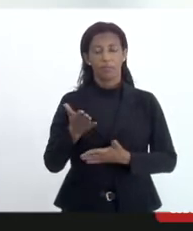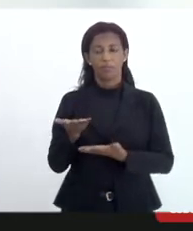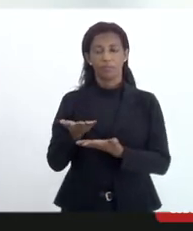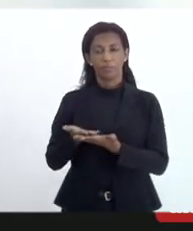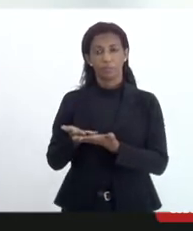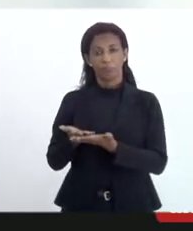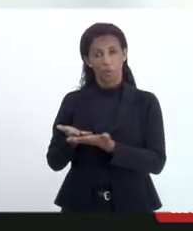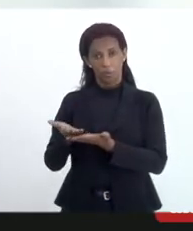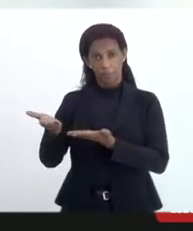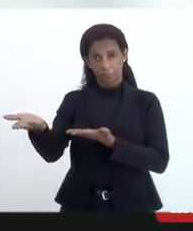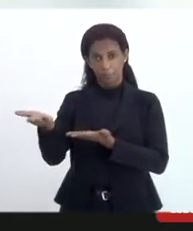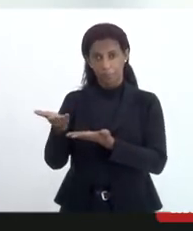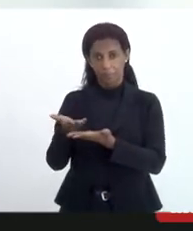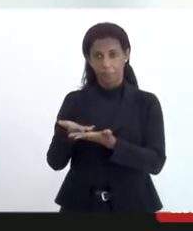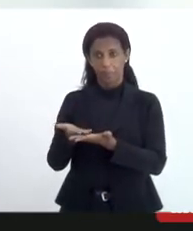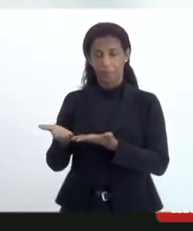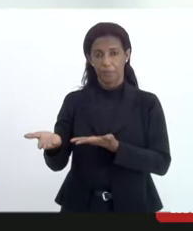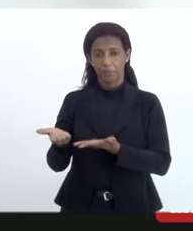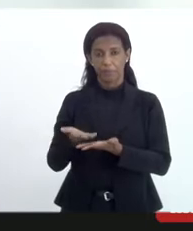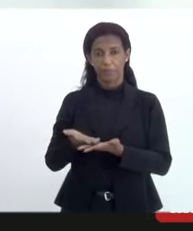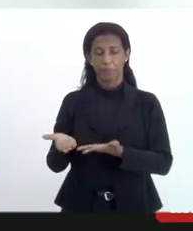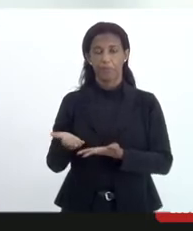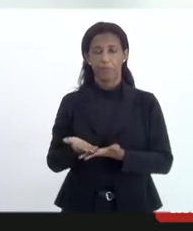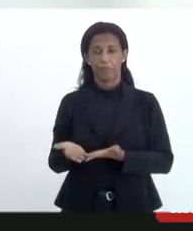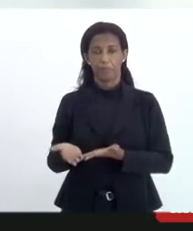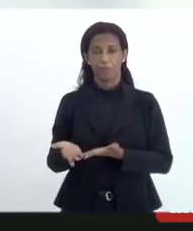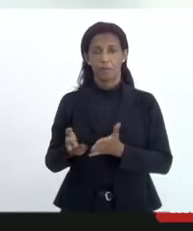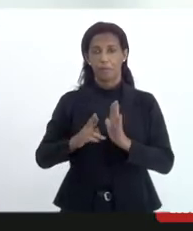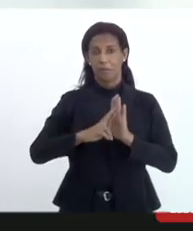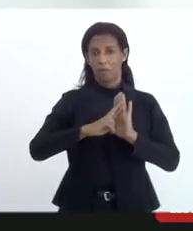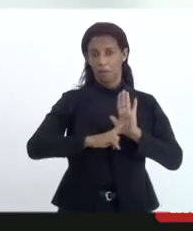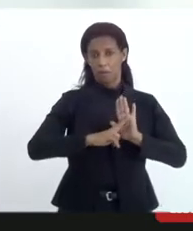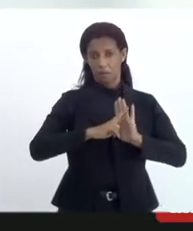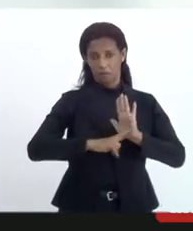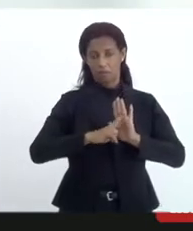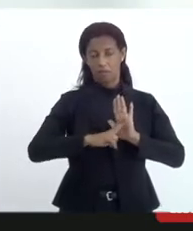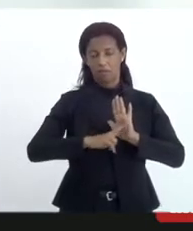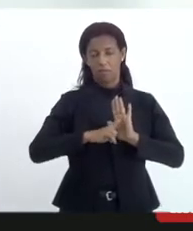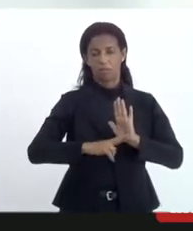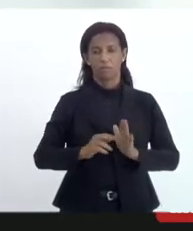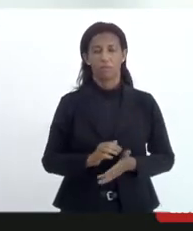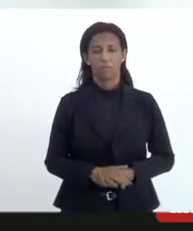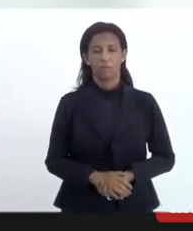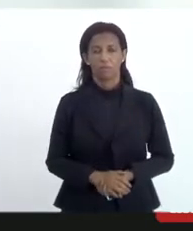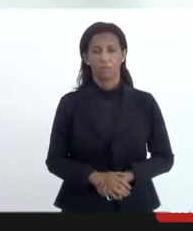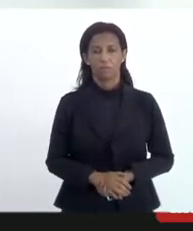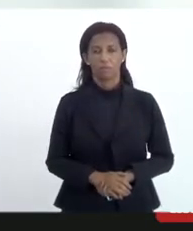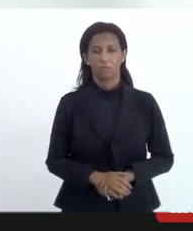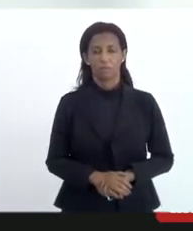solicitamos, através de requerimento,